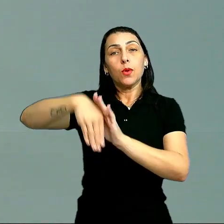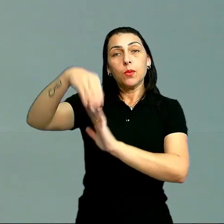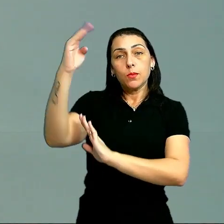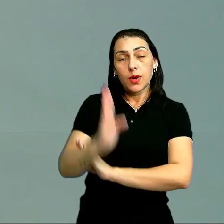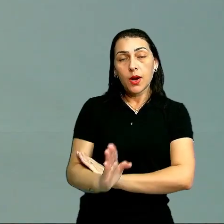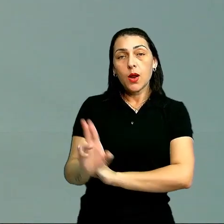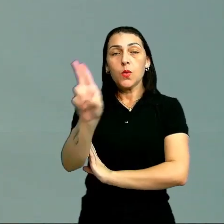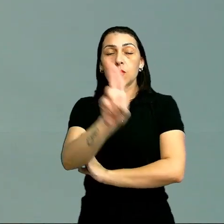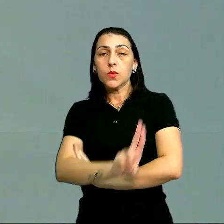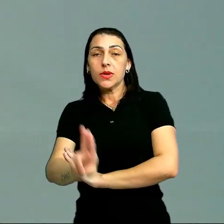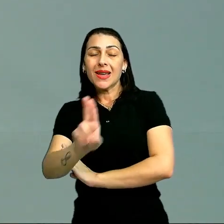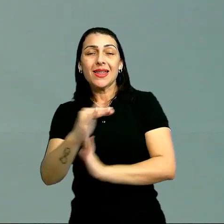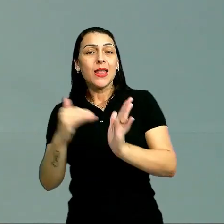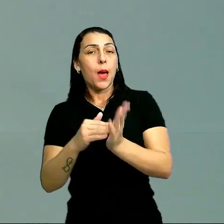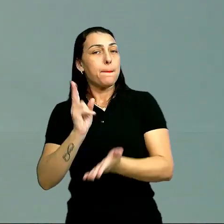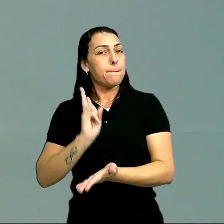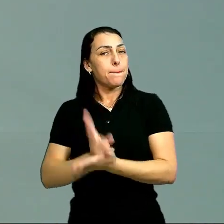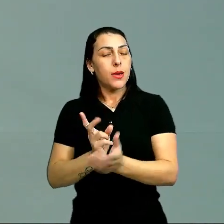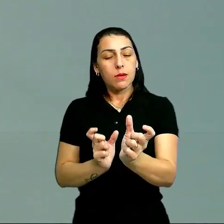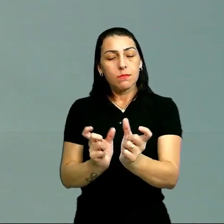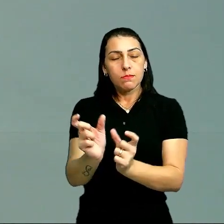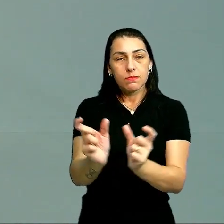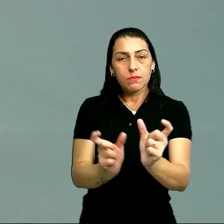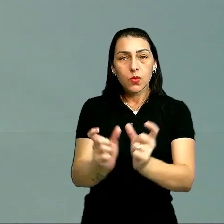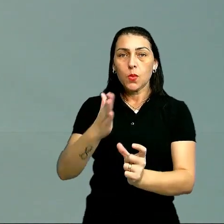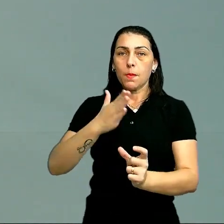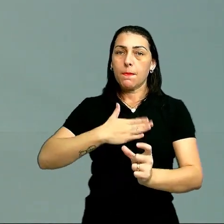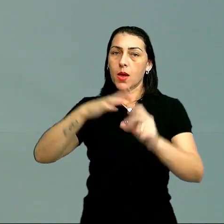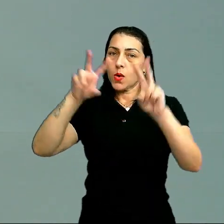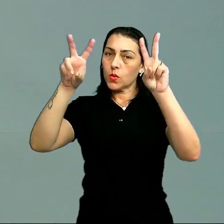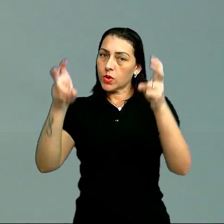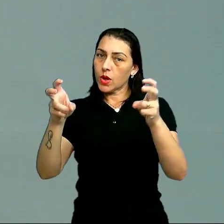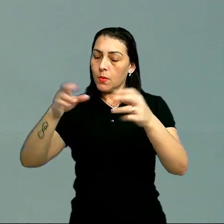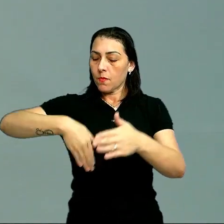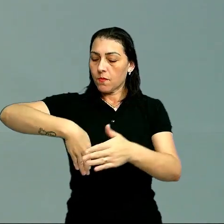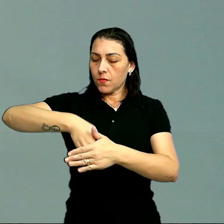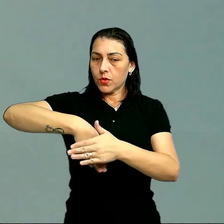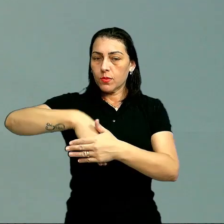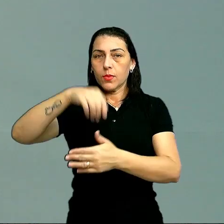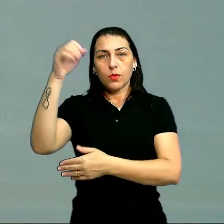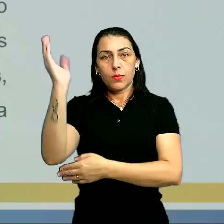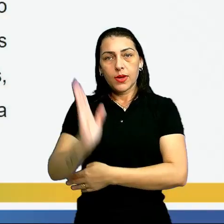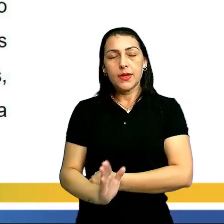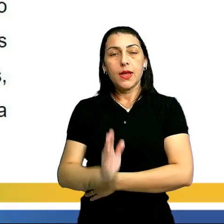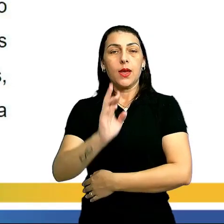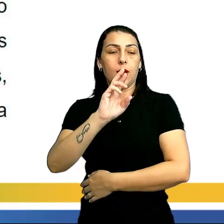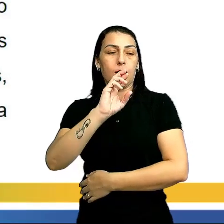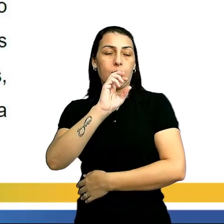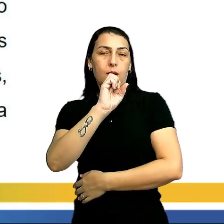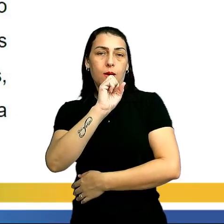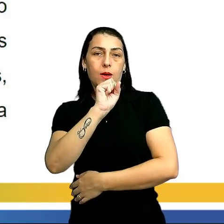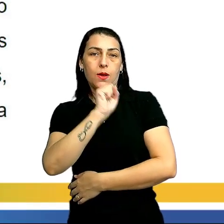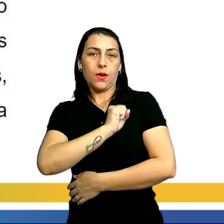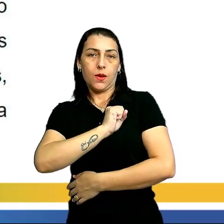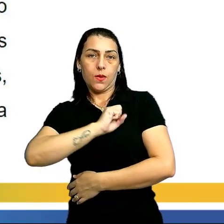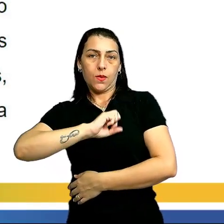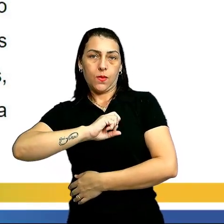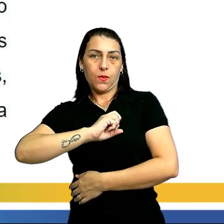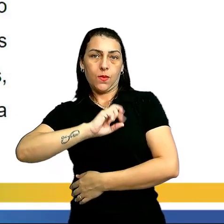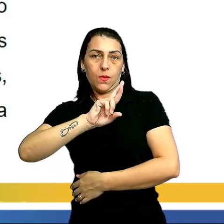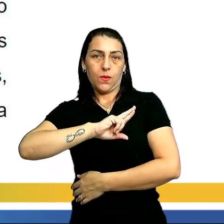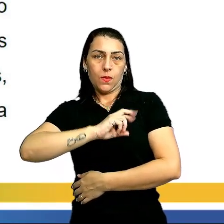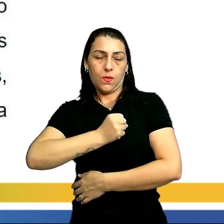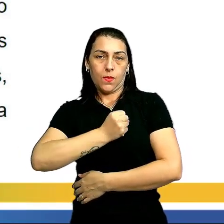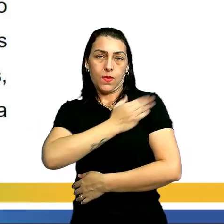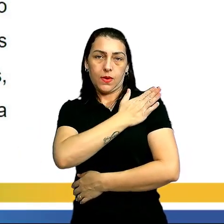que eu utilizo até as mesmas palavras do meu tema, o futebol brasileiro, o racismo, que são palavras-chave. Aí